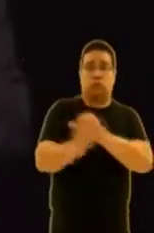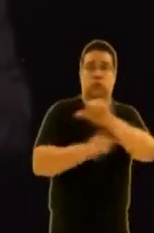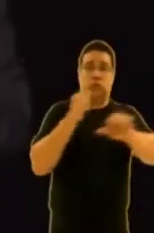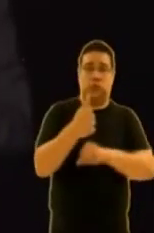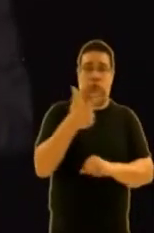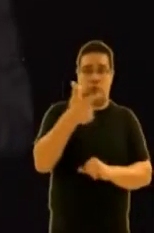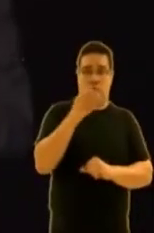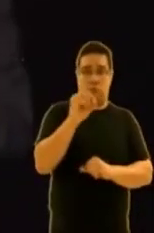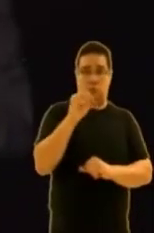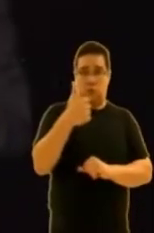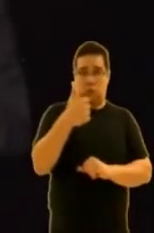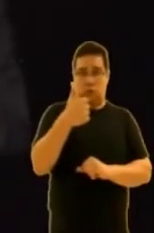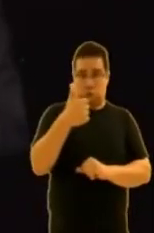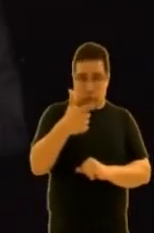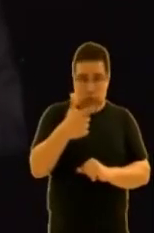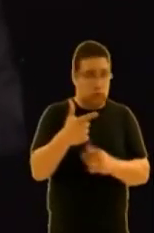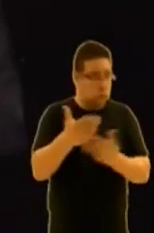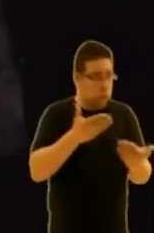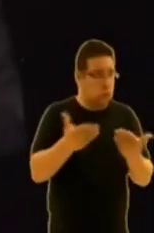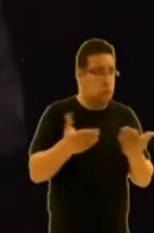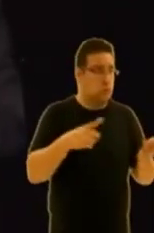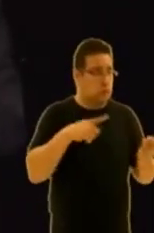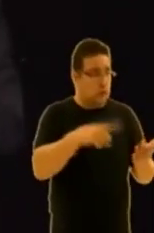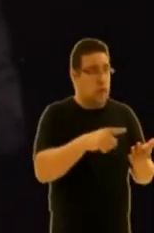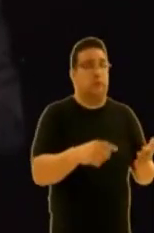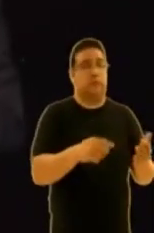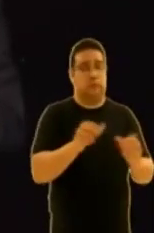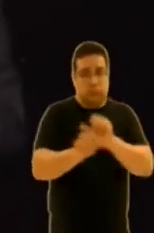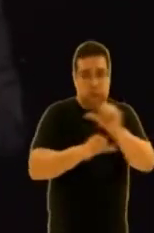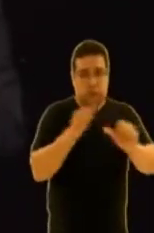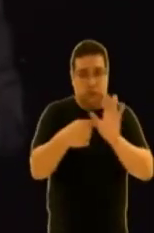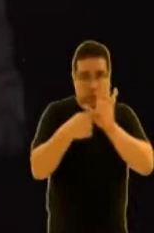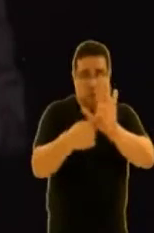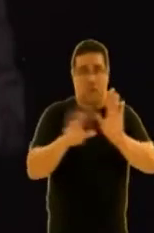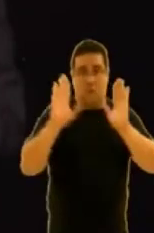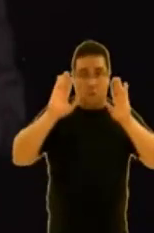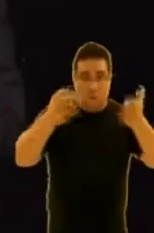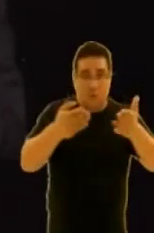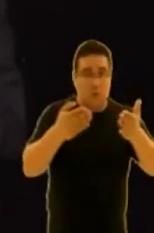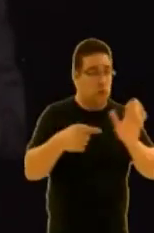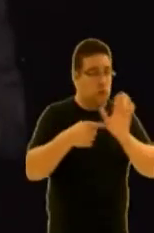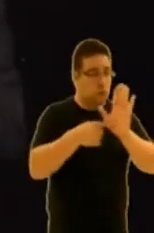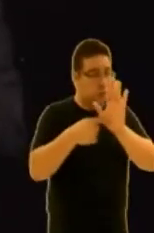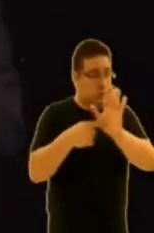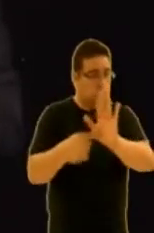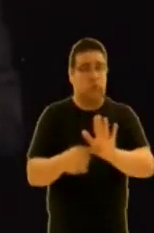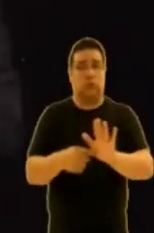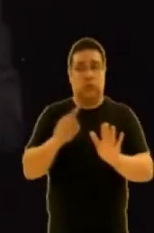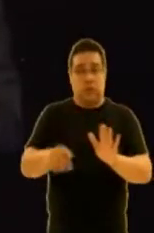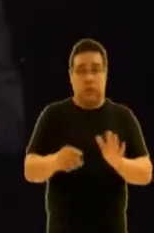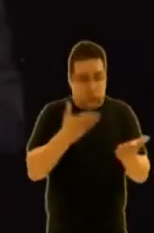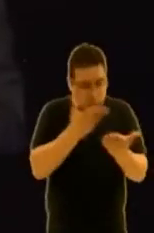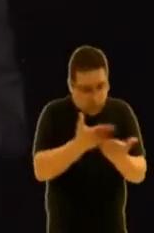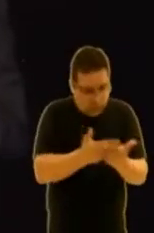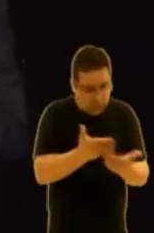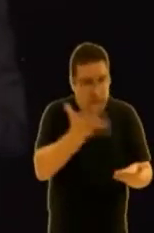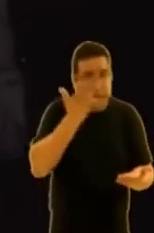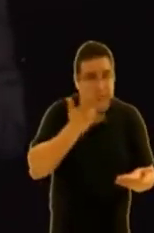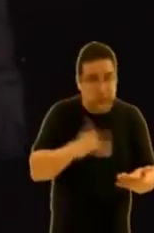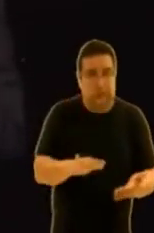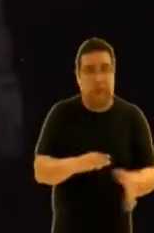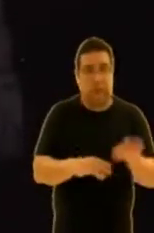2012, contemplando de forma prioritária o atendimento à educação infantil. Vale dizer que